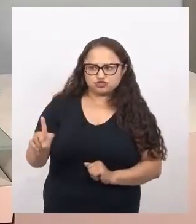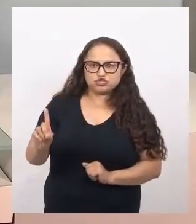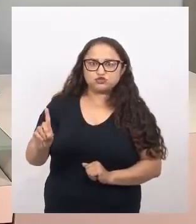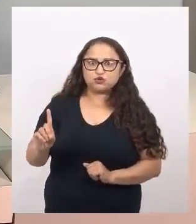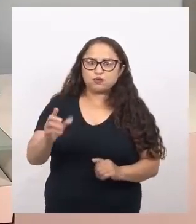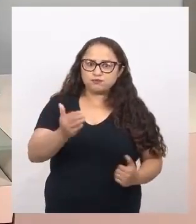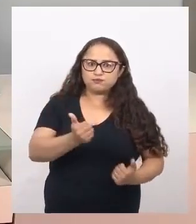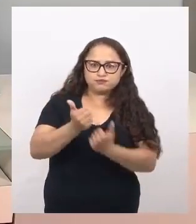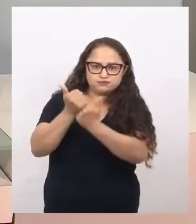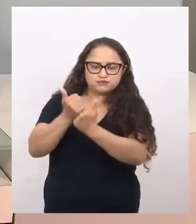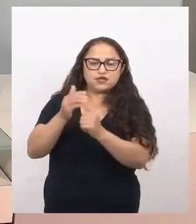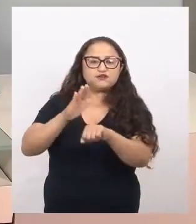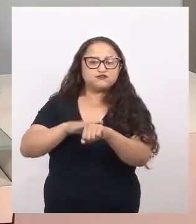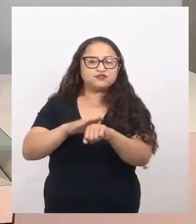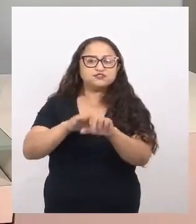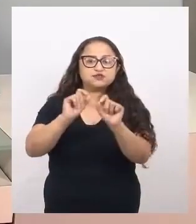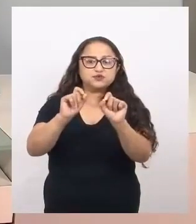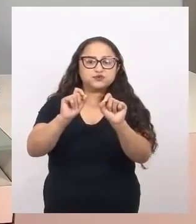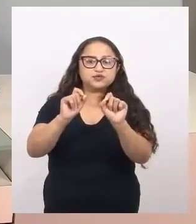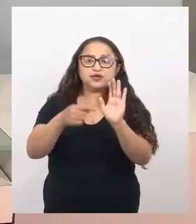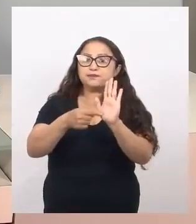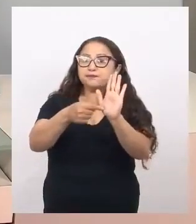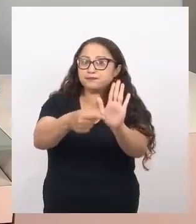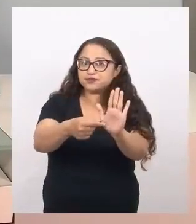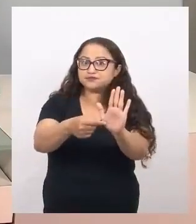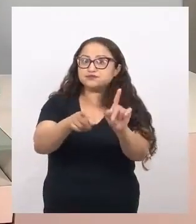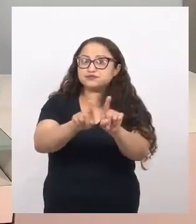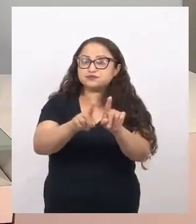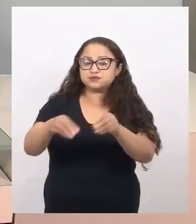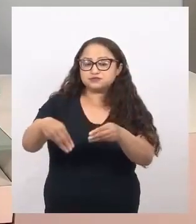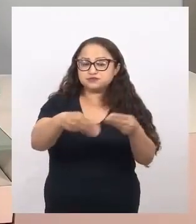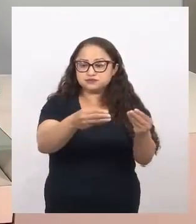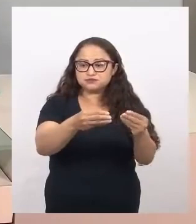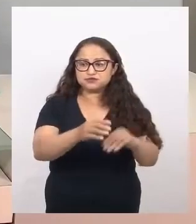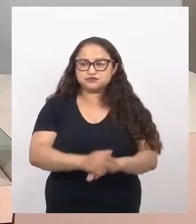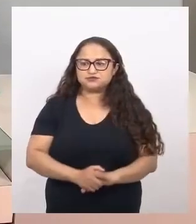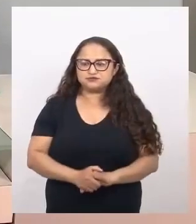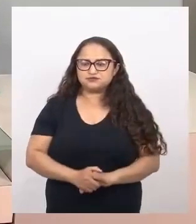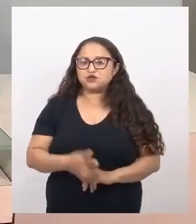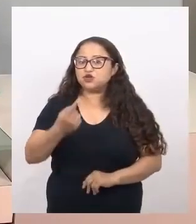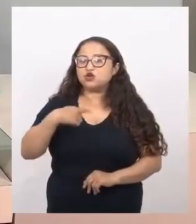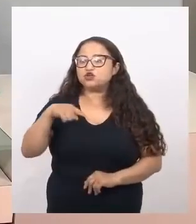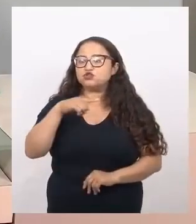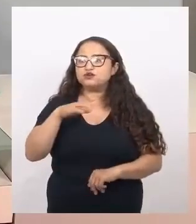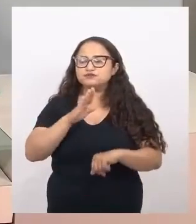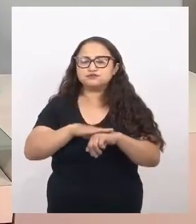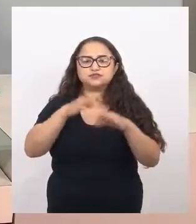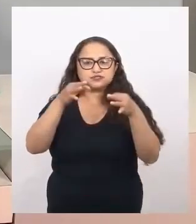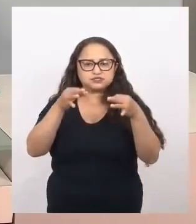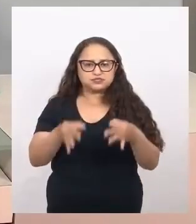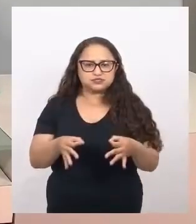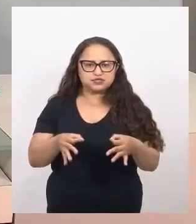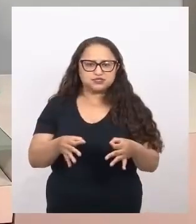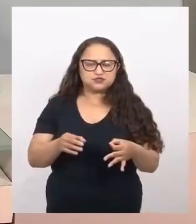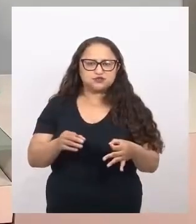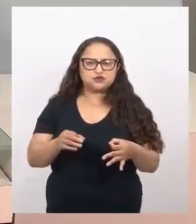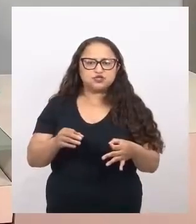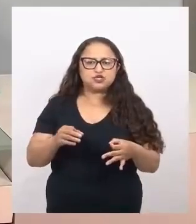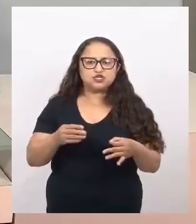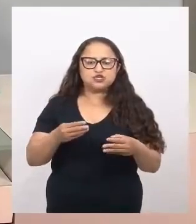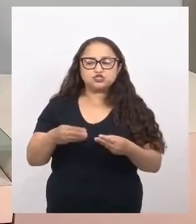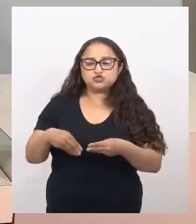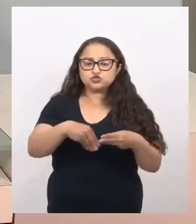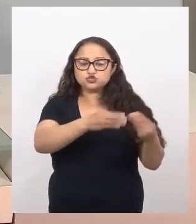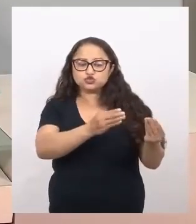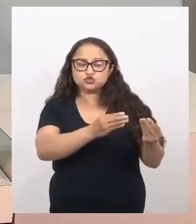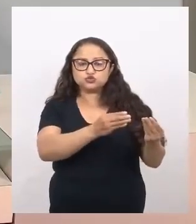designado, para fazer a atribuição. A gente vai confirmar exatamente e mandar junto essa orientação